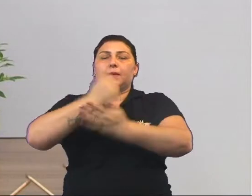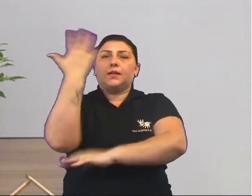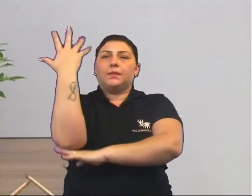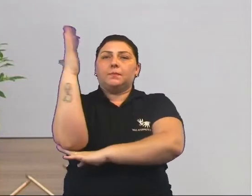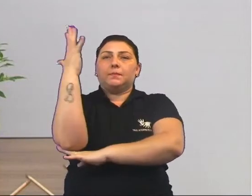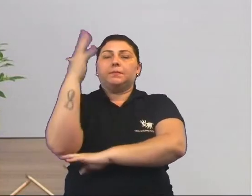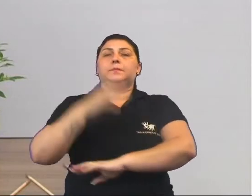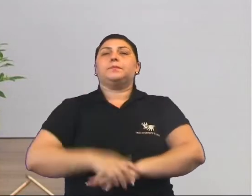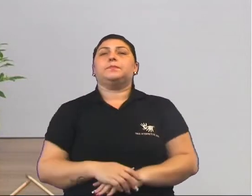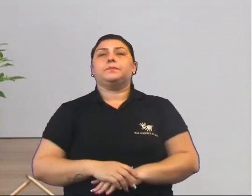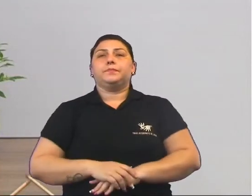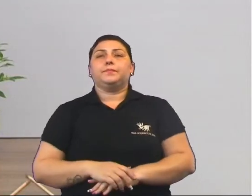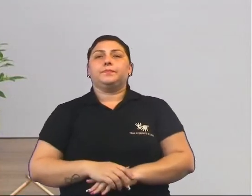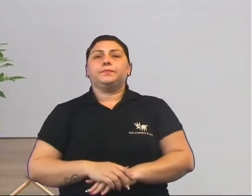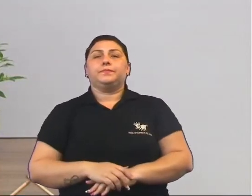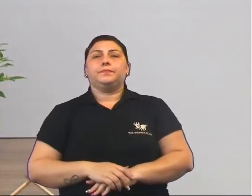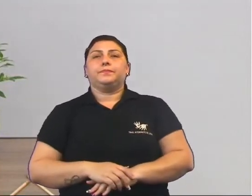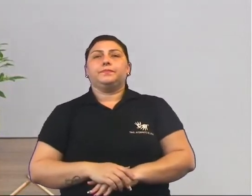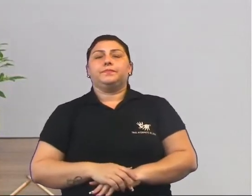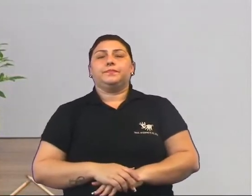planta, certo?